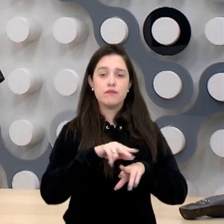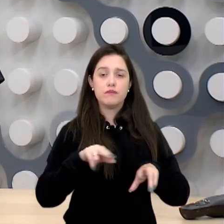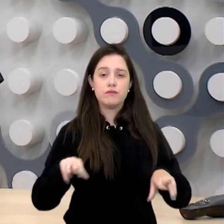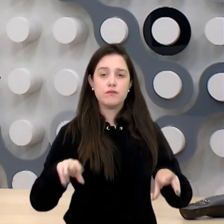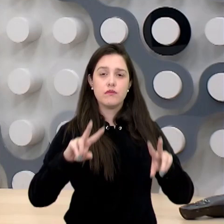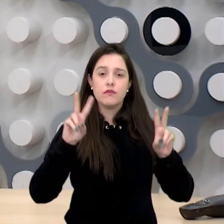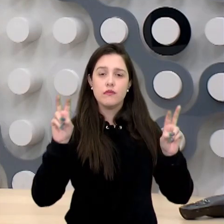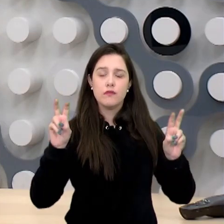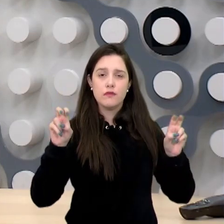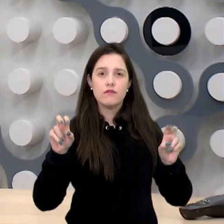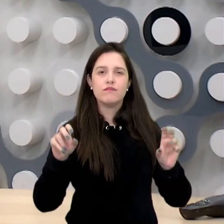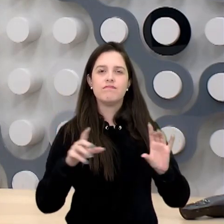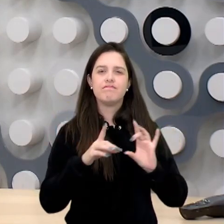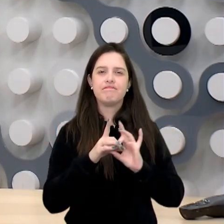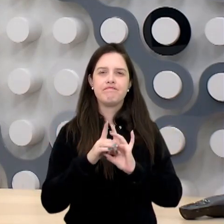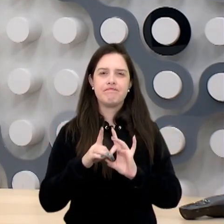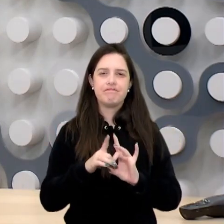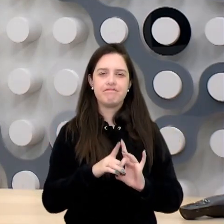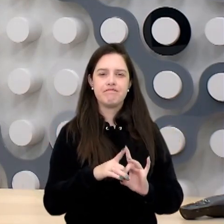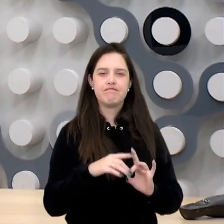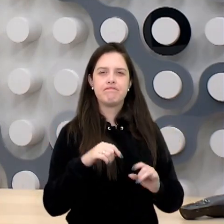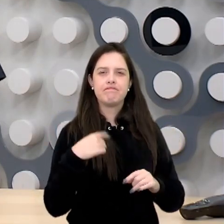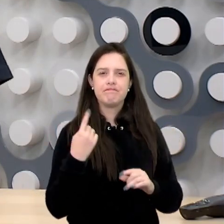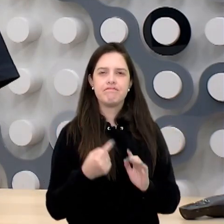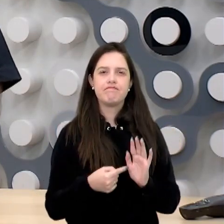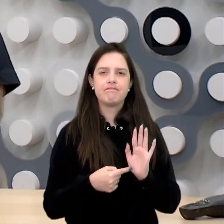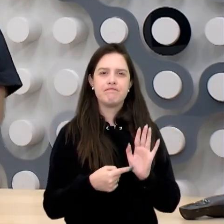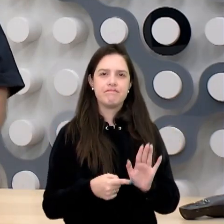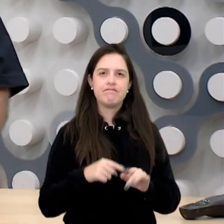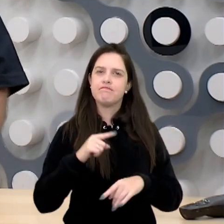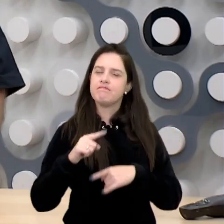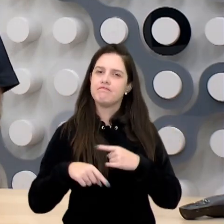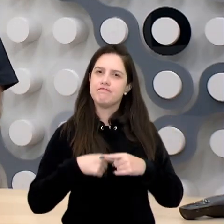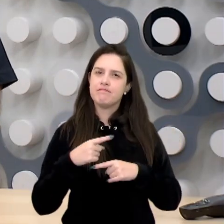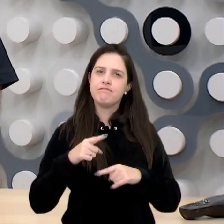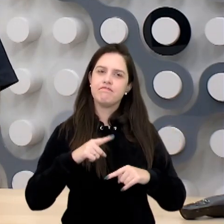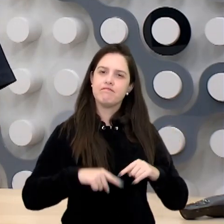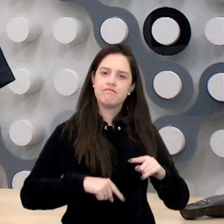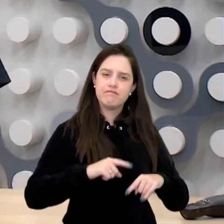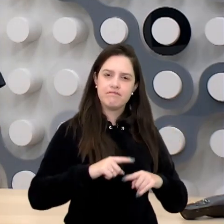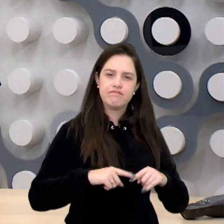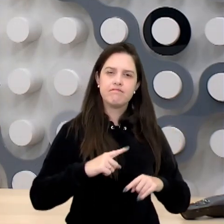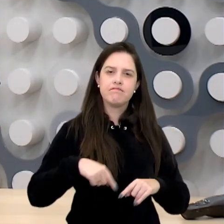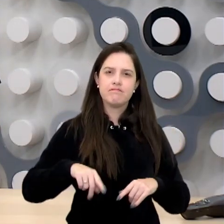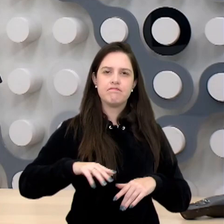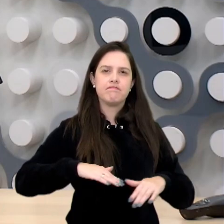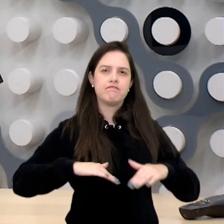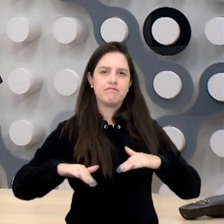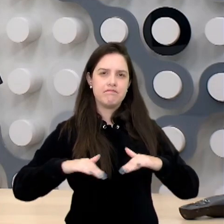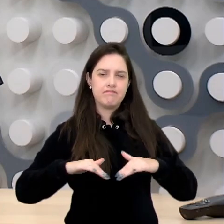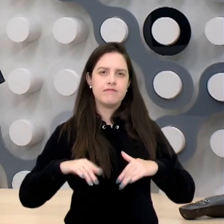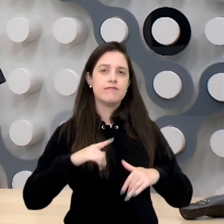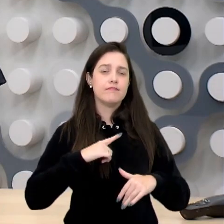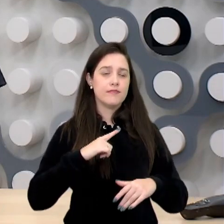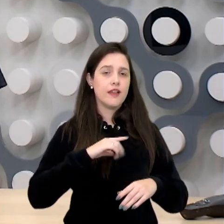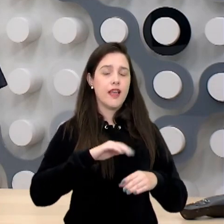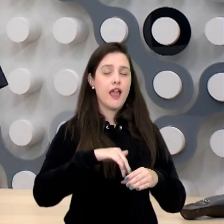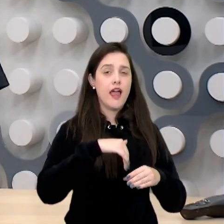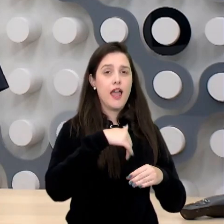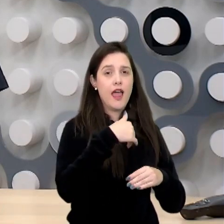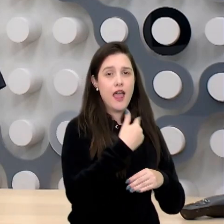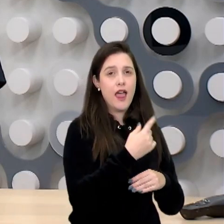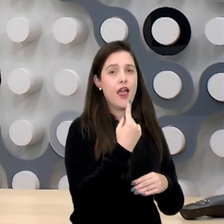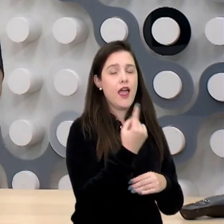isso, ele foi ironizado, ele foi ridicularizado, e depois se comprovou que realmente havia um movimento interno do